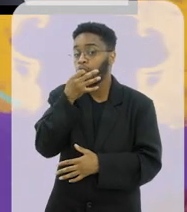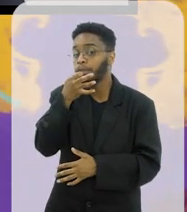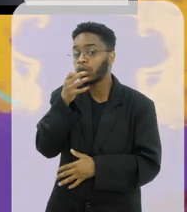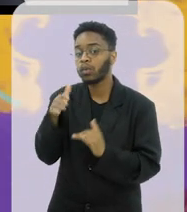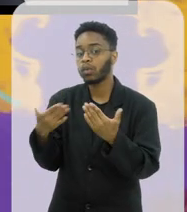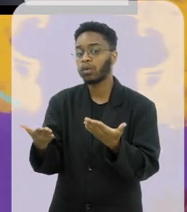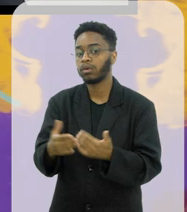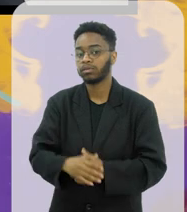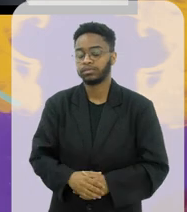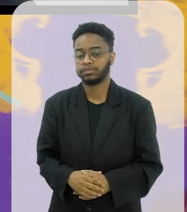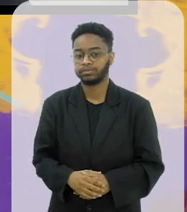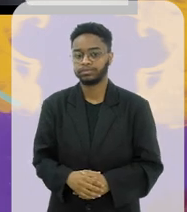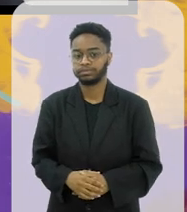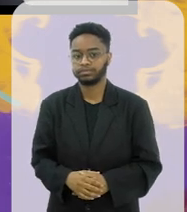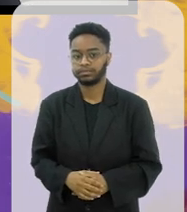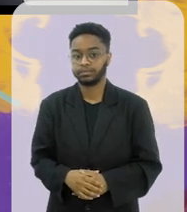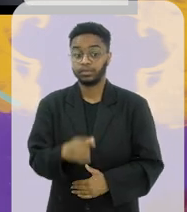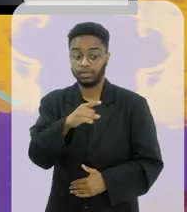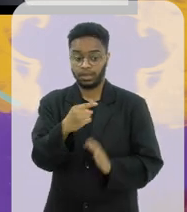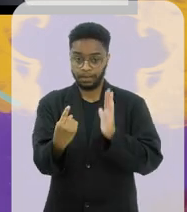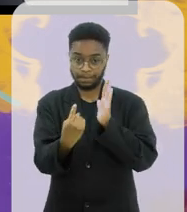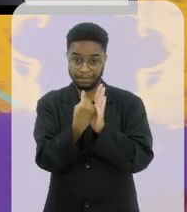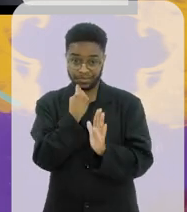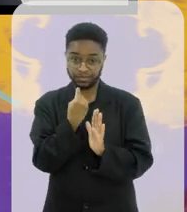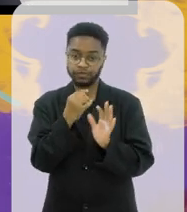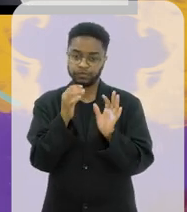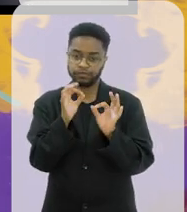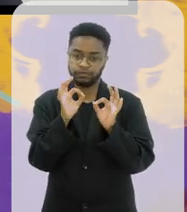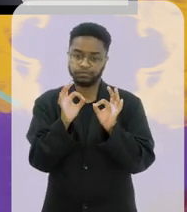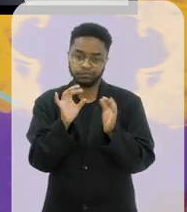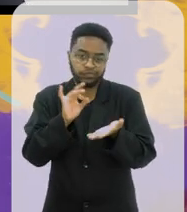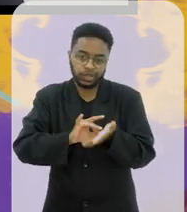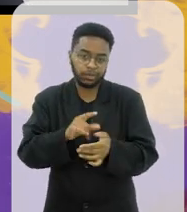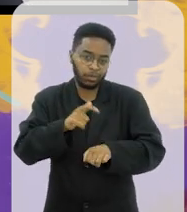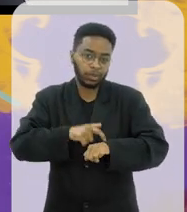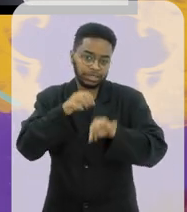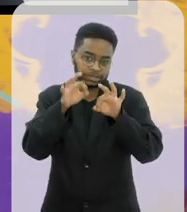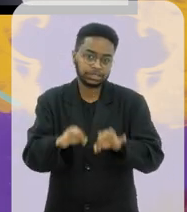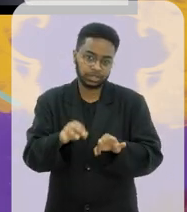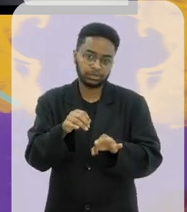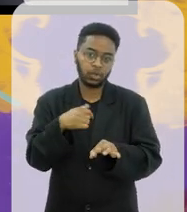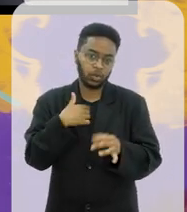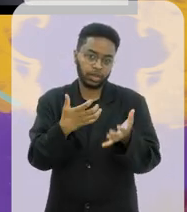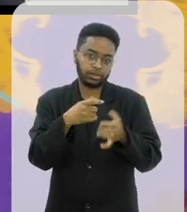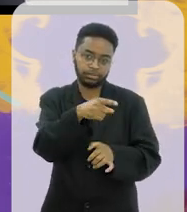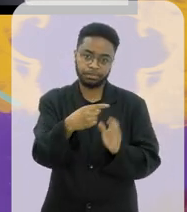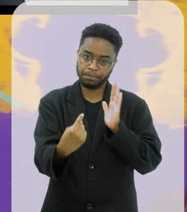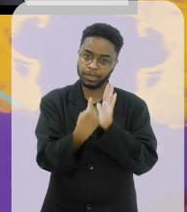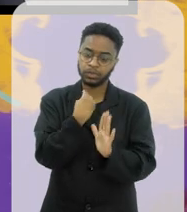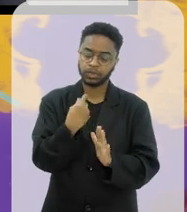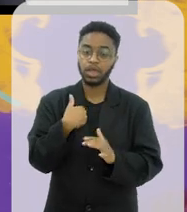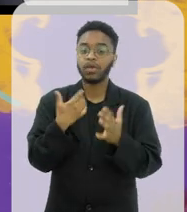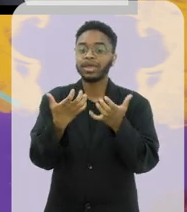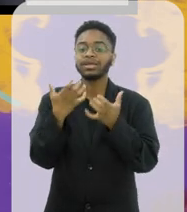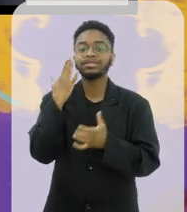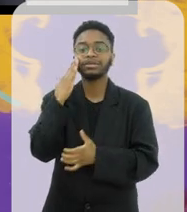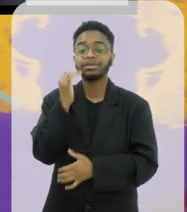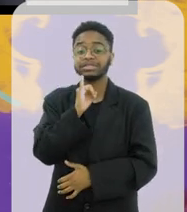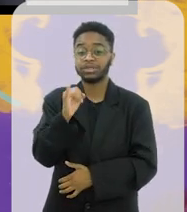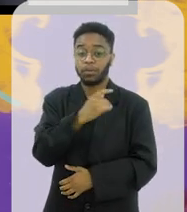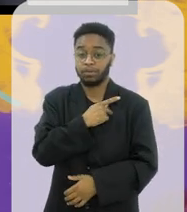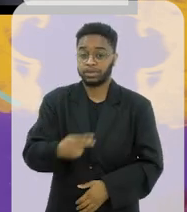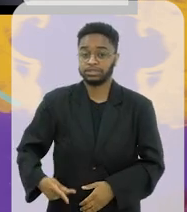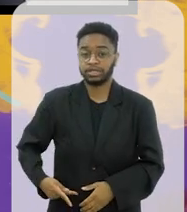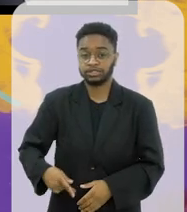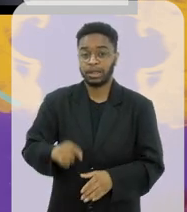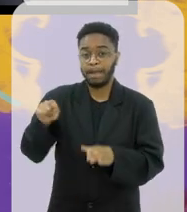também sobre isso? Oi, essa pergunta chegou na hora certa. Estava doido que você me perguntasse isso. Eu quero saber se o